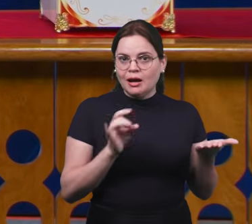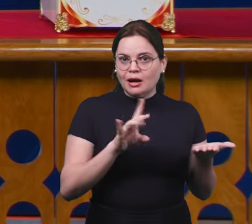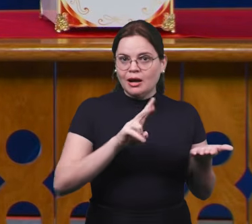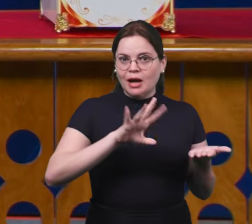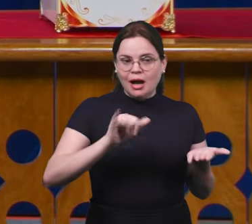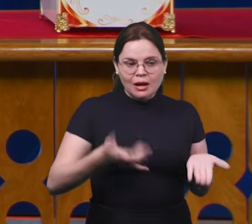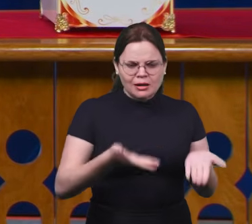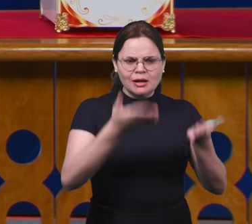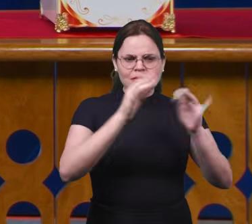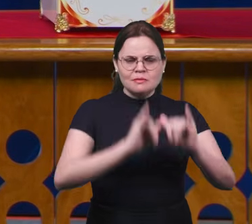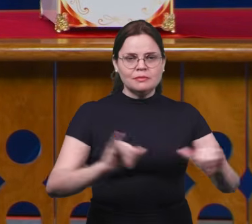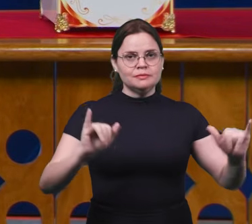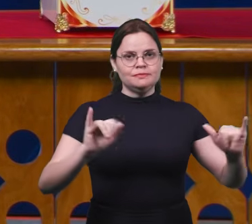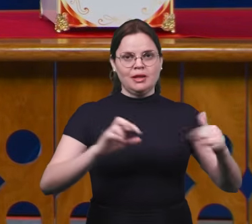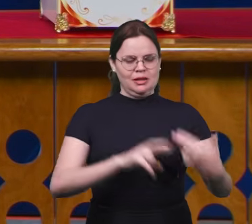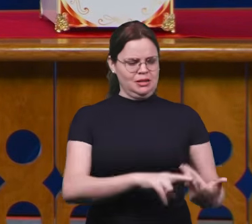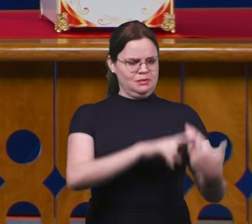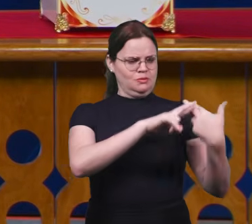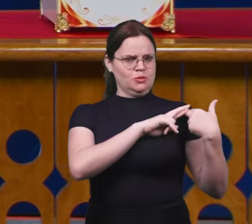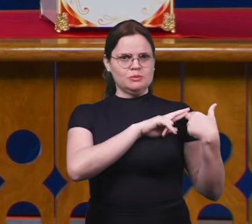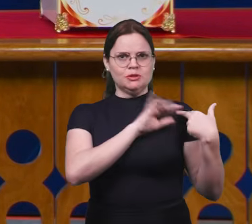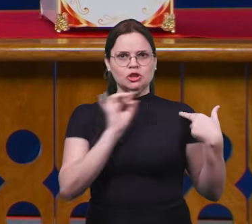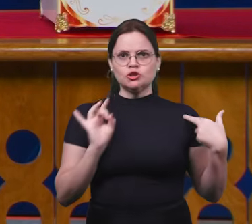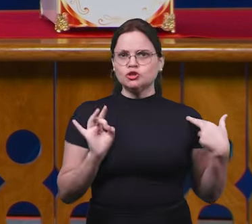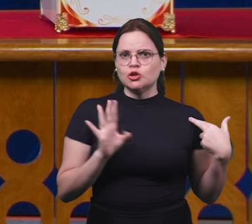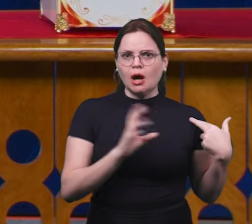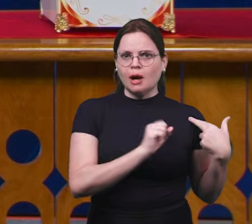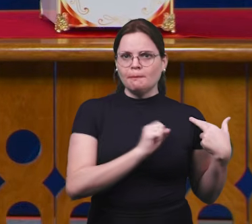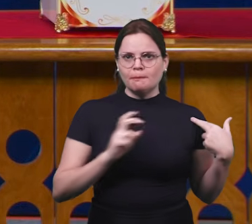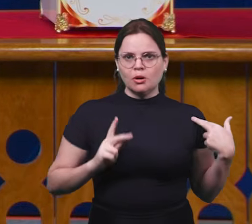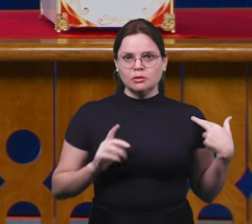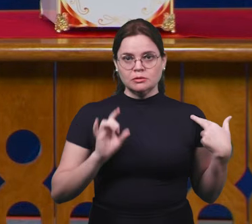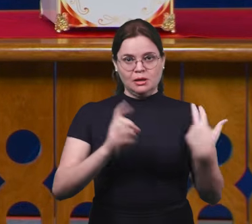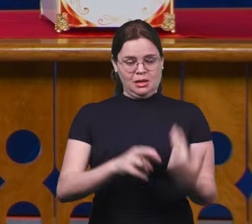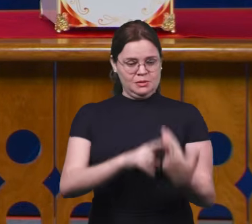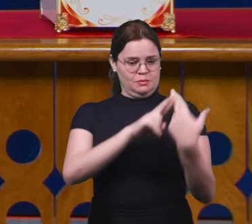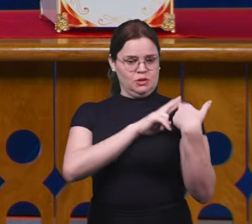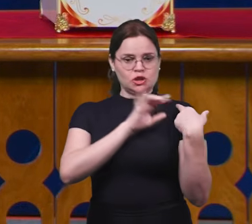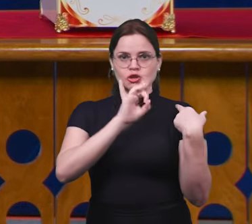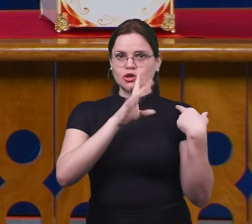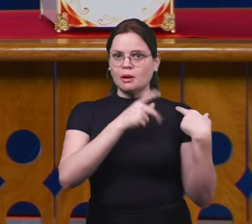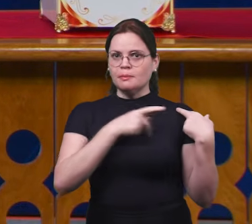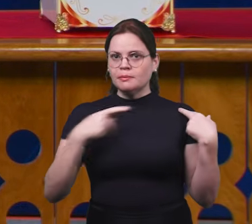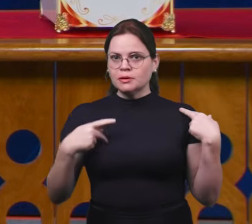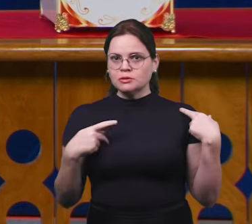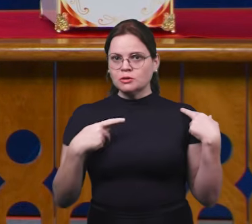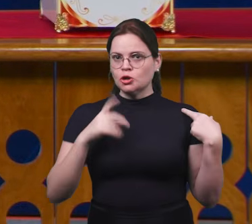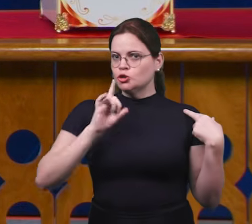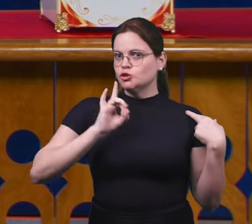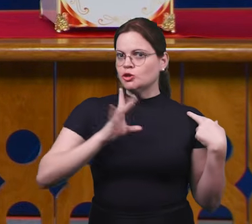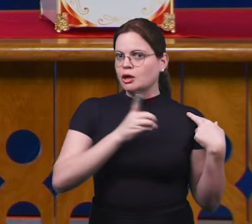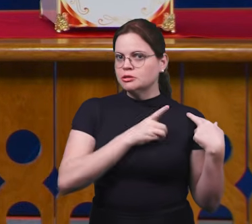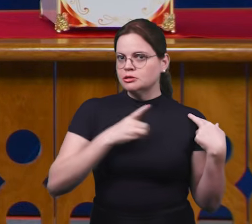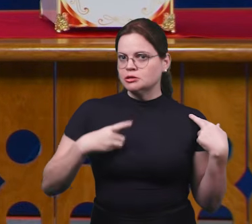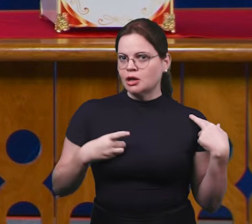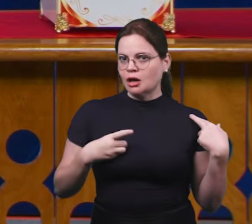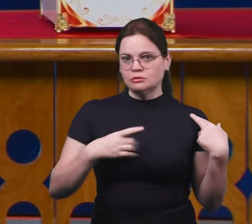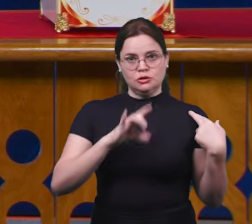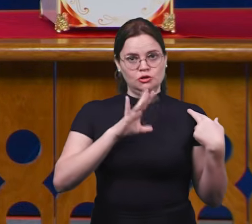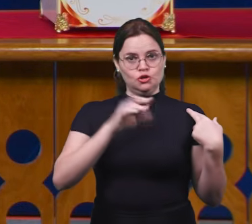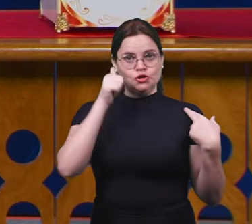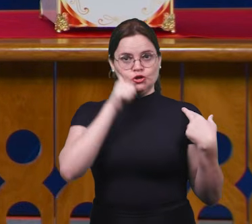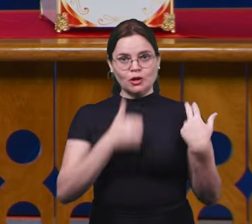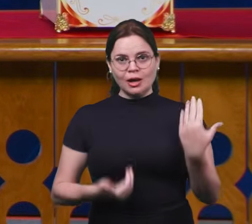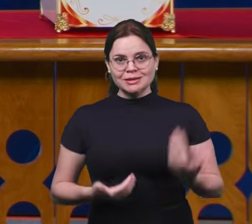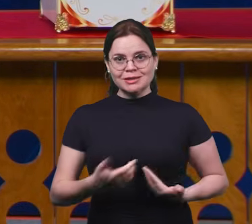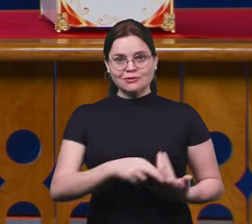Essa responsabilidade não é do pastor somente, não é do diácono, não é da irmã que está à frente do trabalho